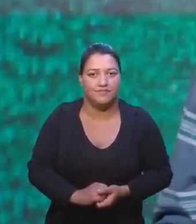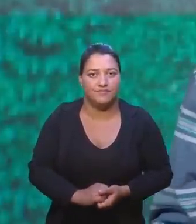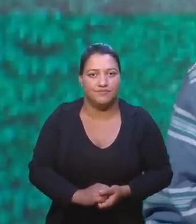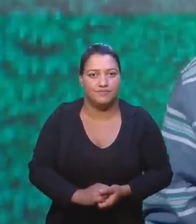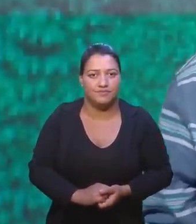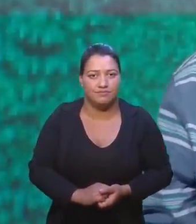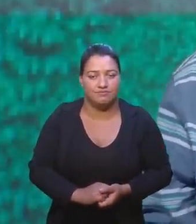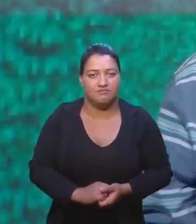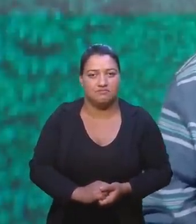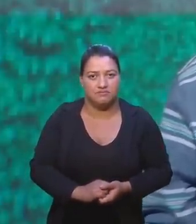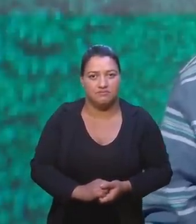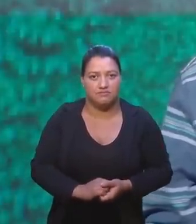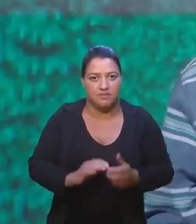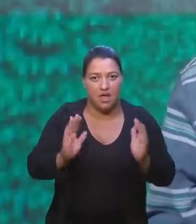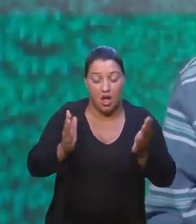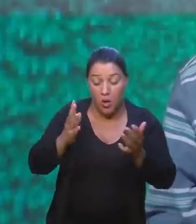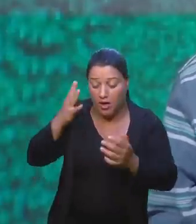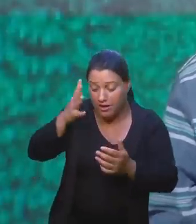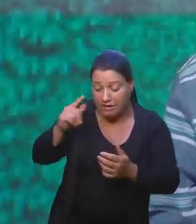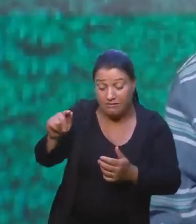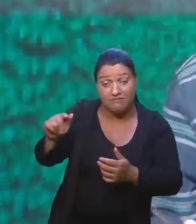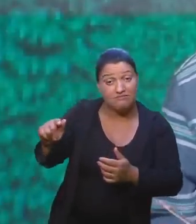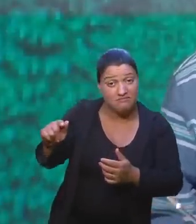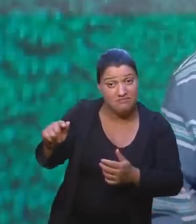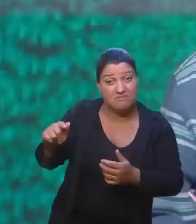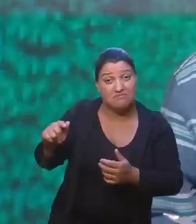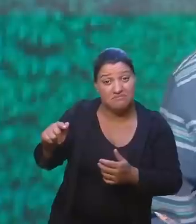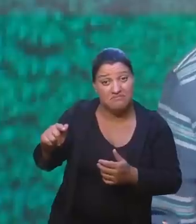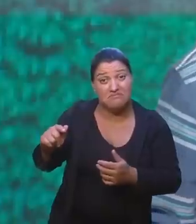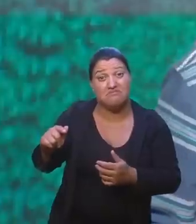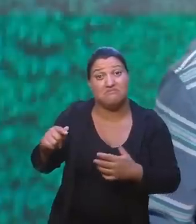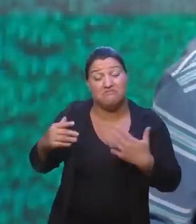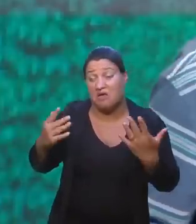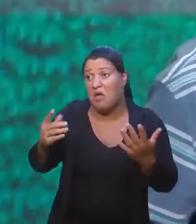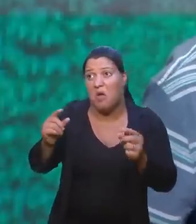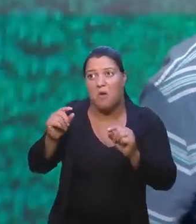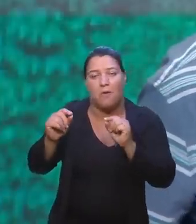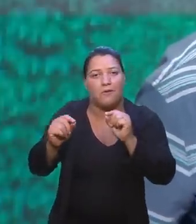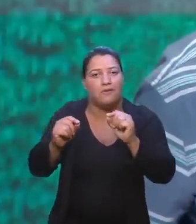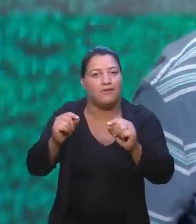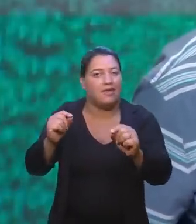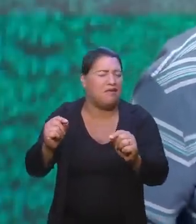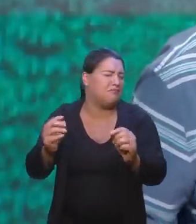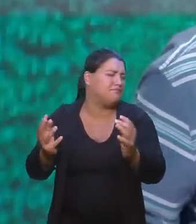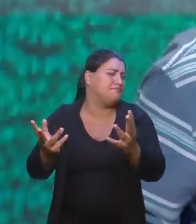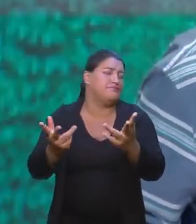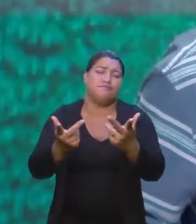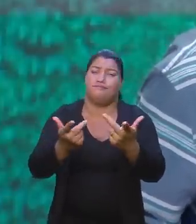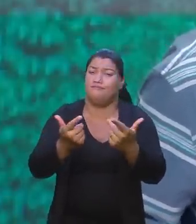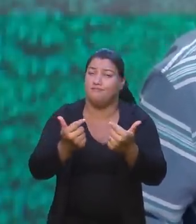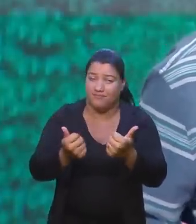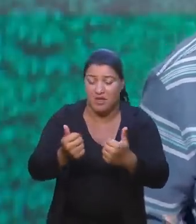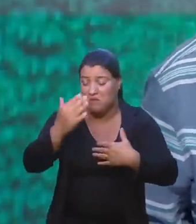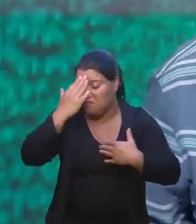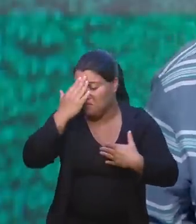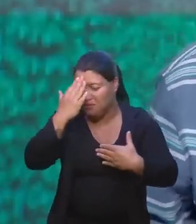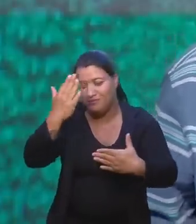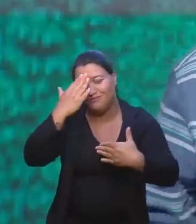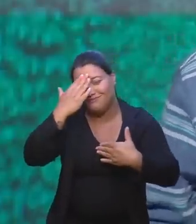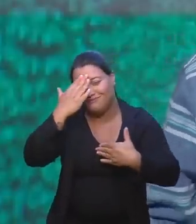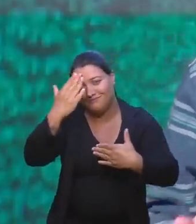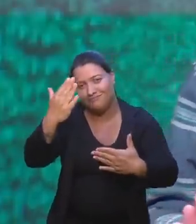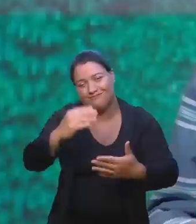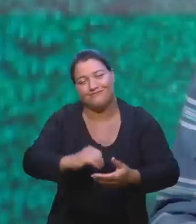que acabamos de ouvir, presenciar, que foi extraordinária mesmo, viu? Obrigado.